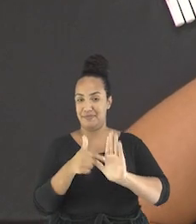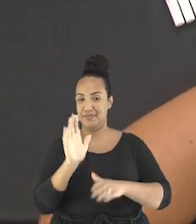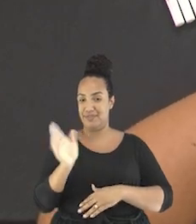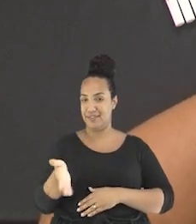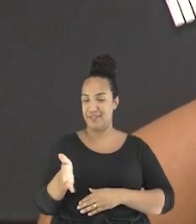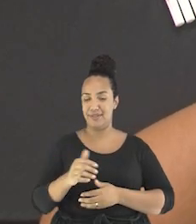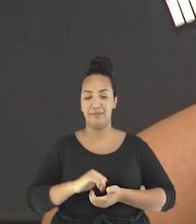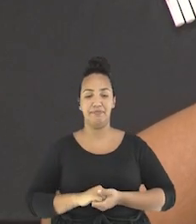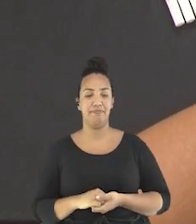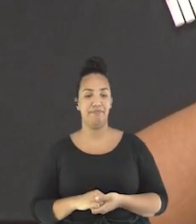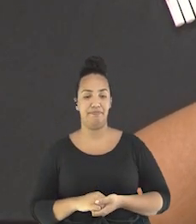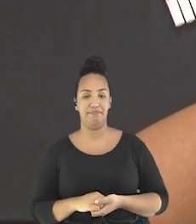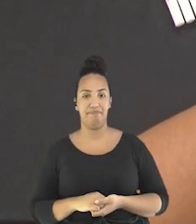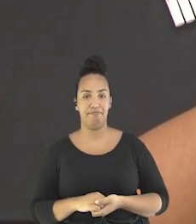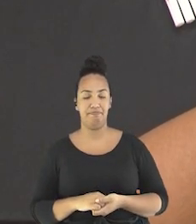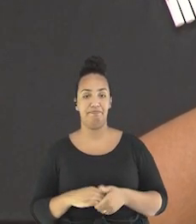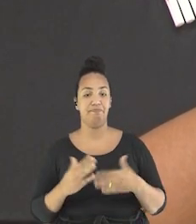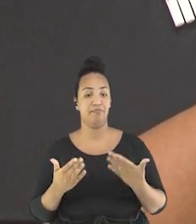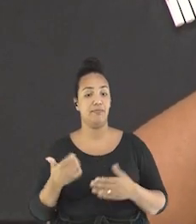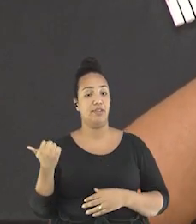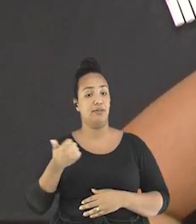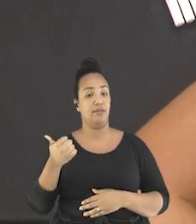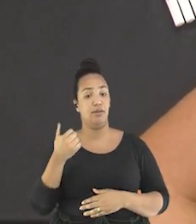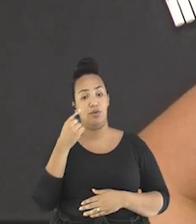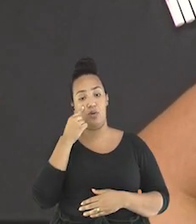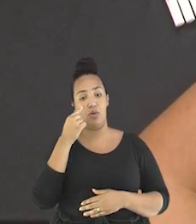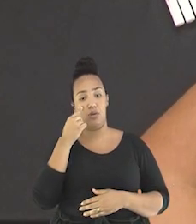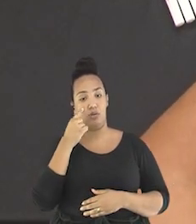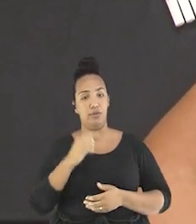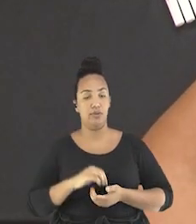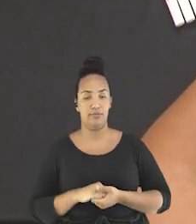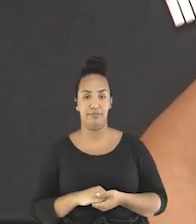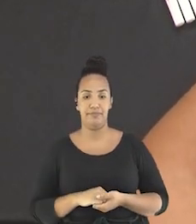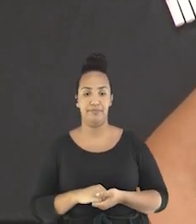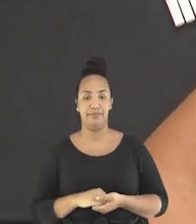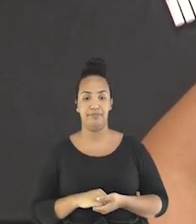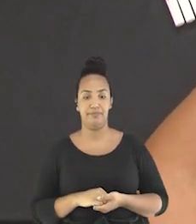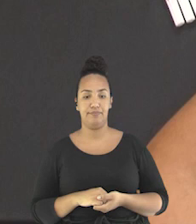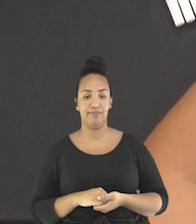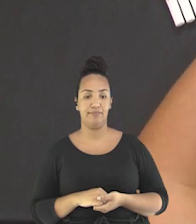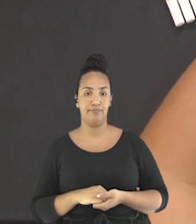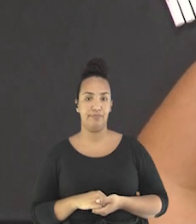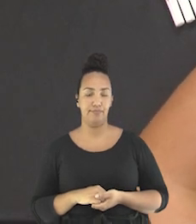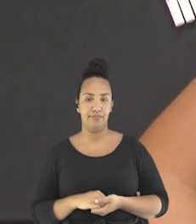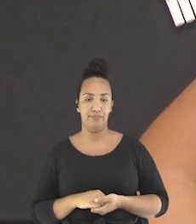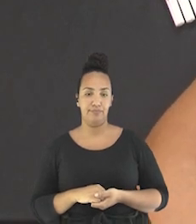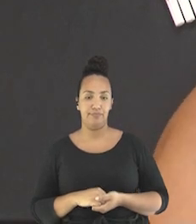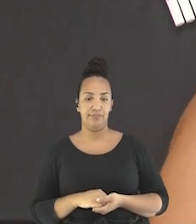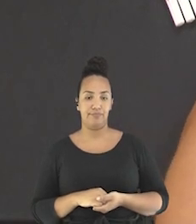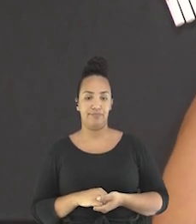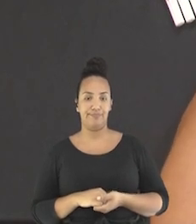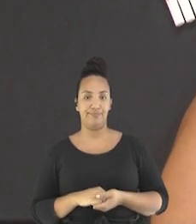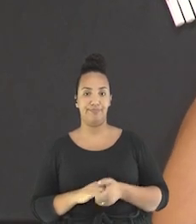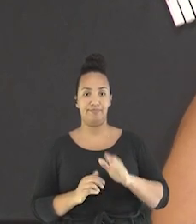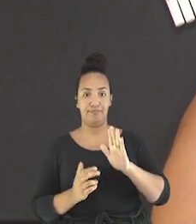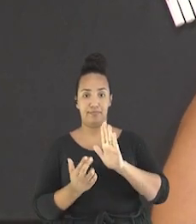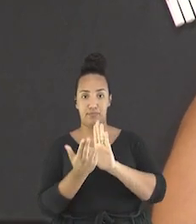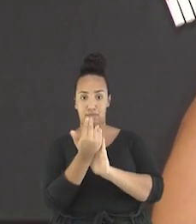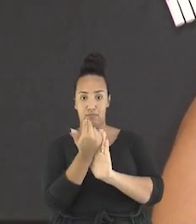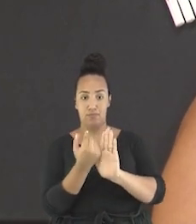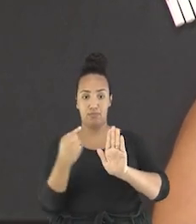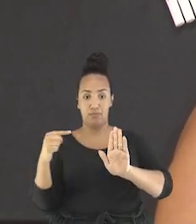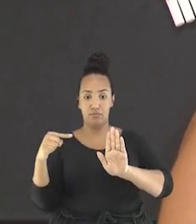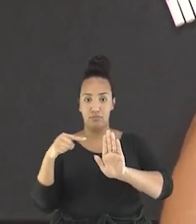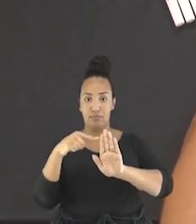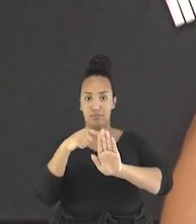conseguem ver, ó, que eu trouxe para vocês. Primeiro, a gente vai começar... Vai pegar uma tirinha e vai começar